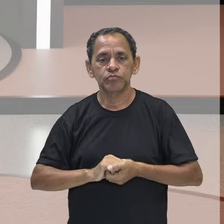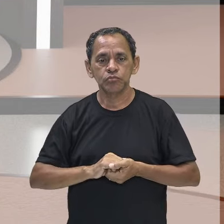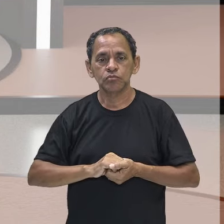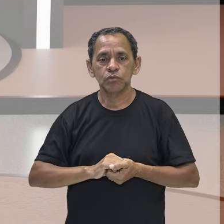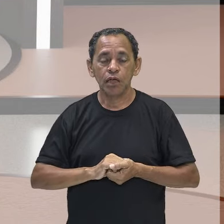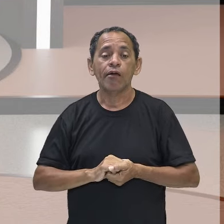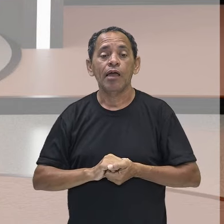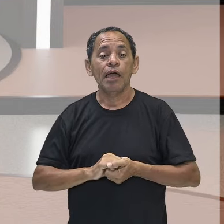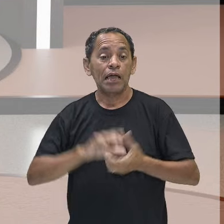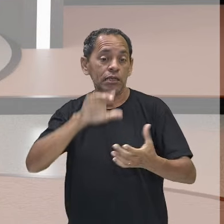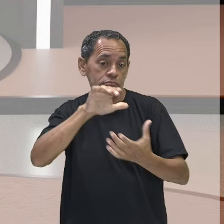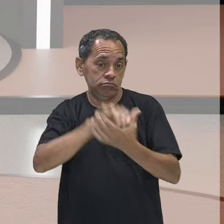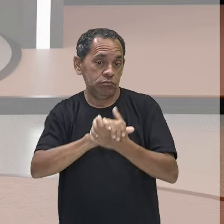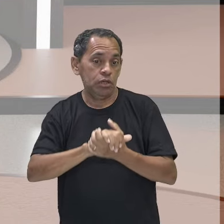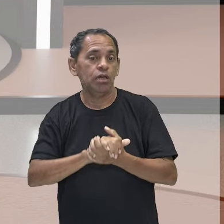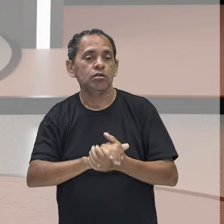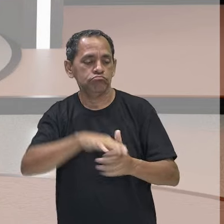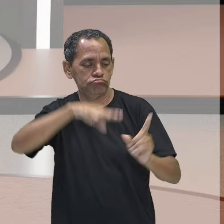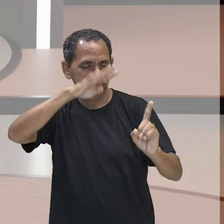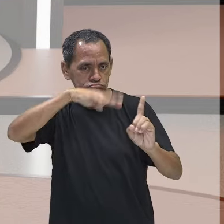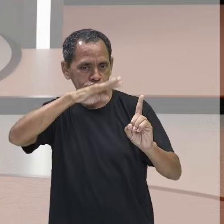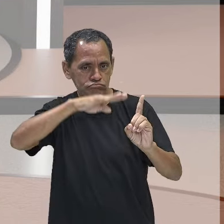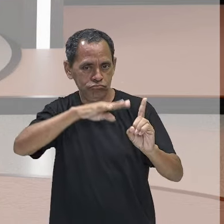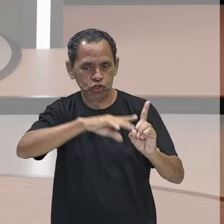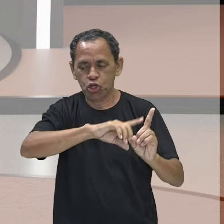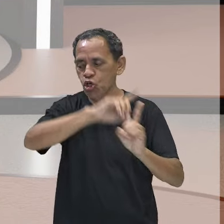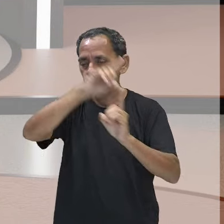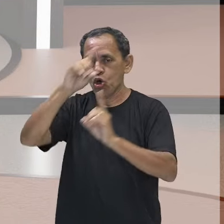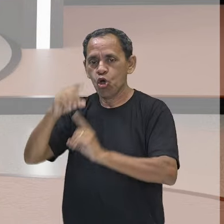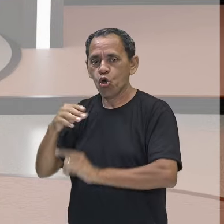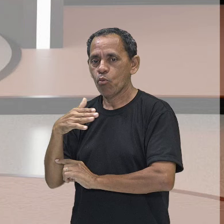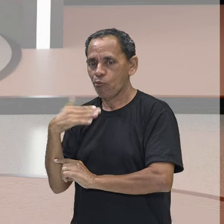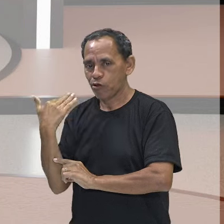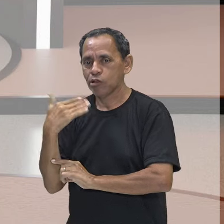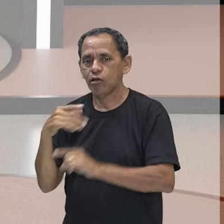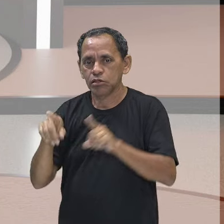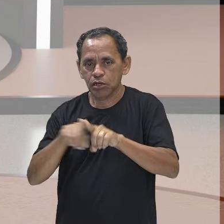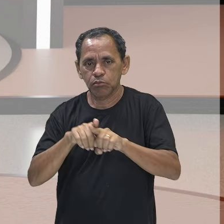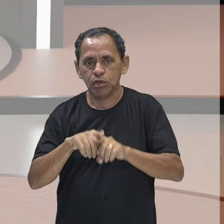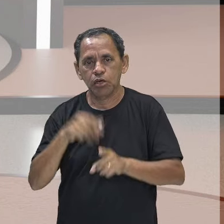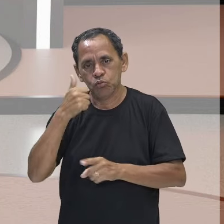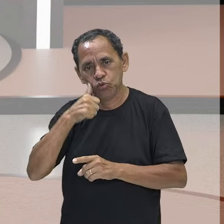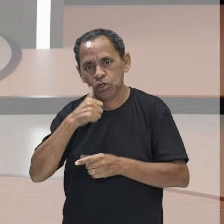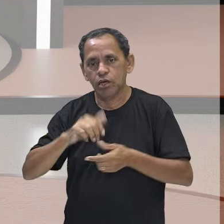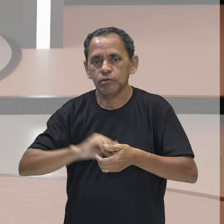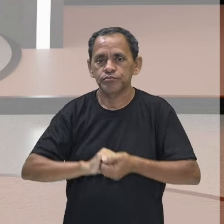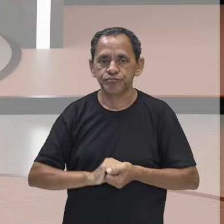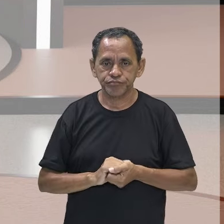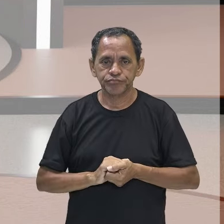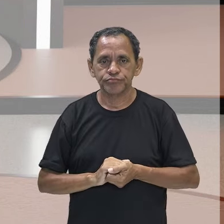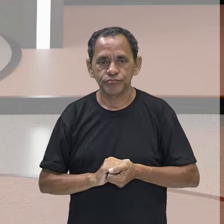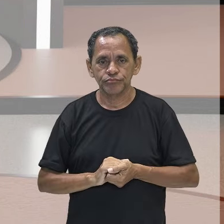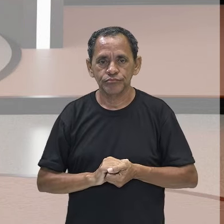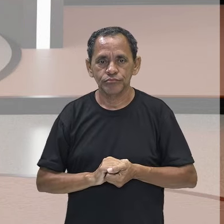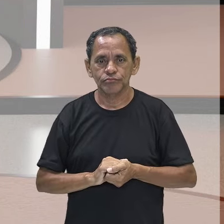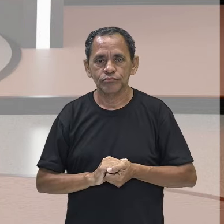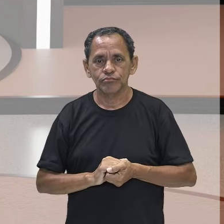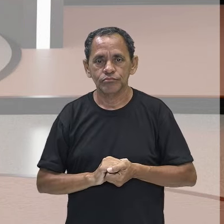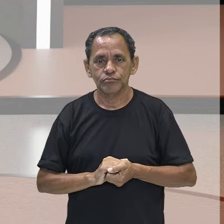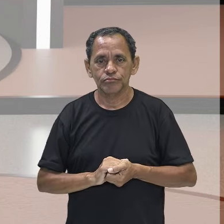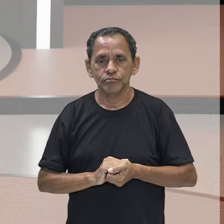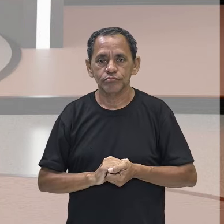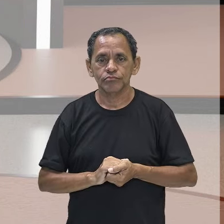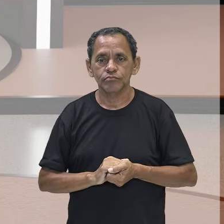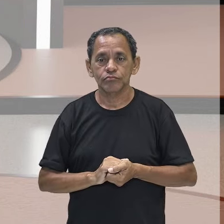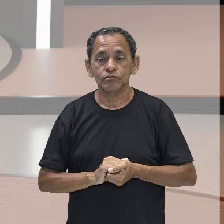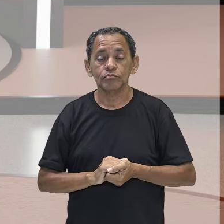ou seja, ele era um semideus que se transformou, obviamente, em um deus do panteão romano. Deus